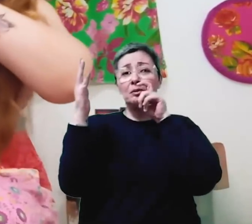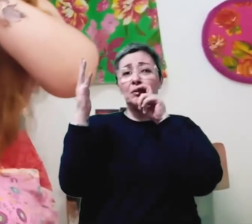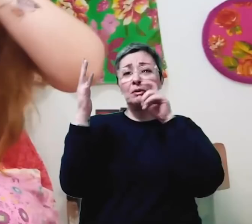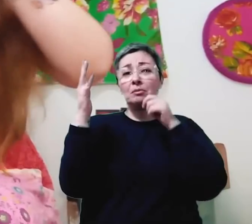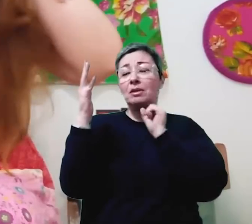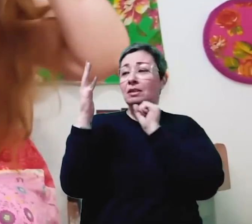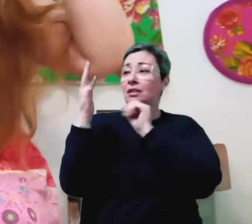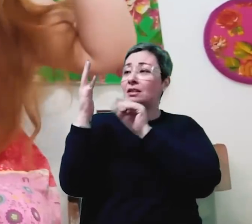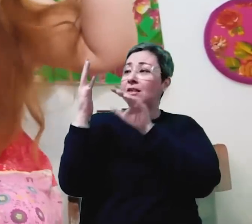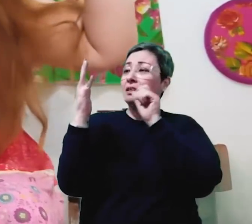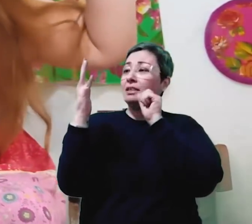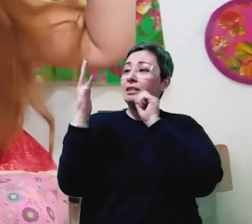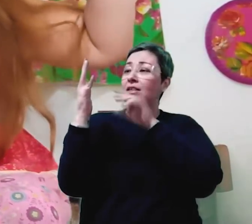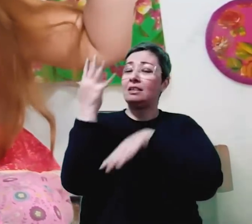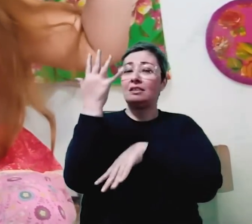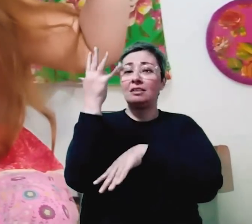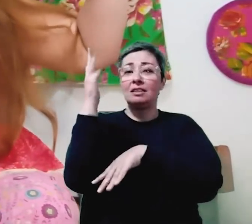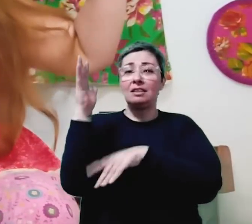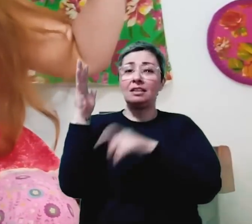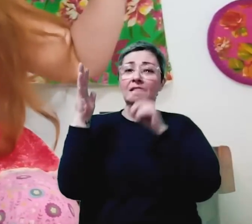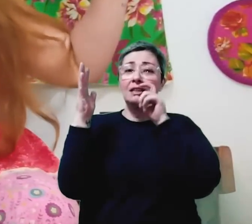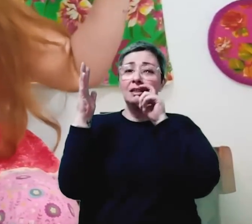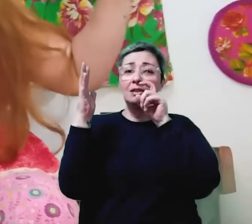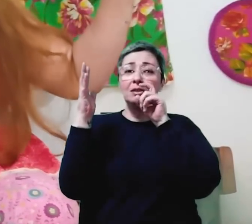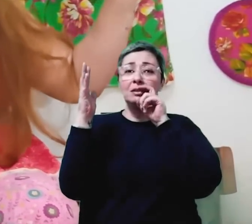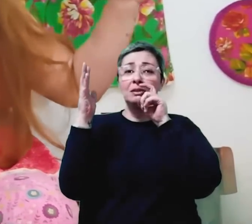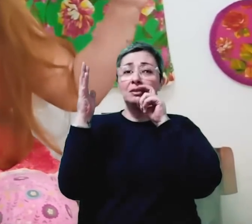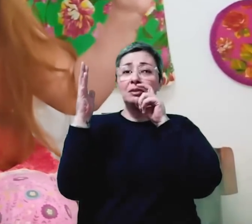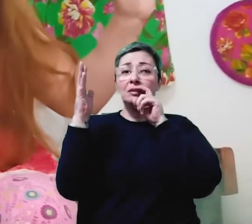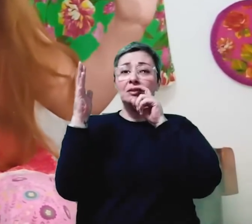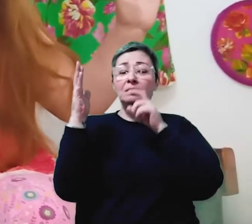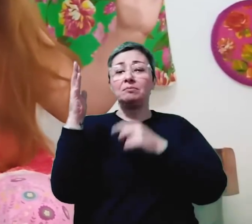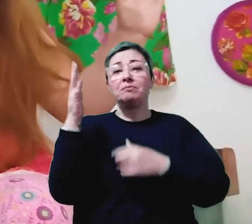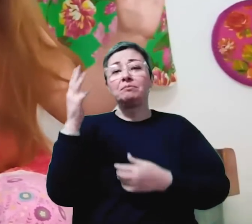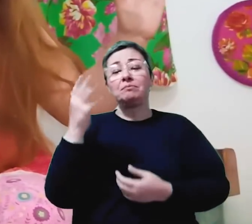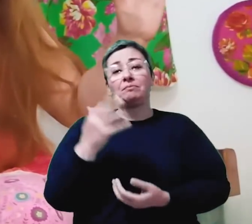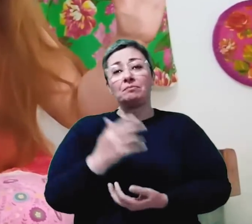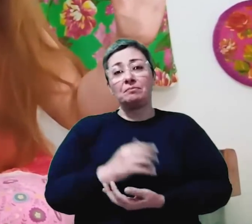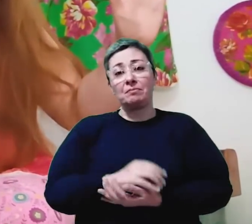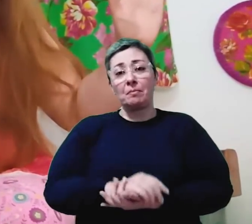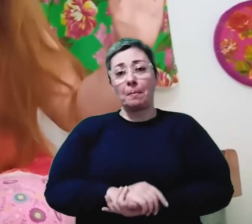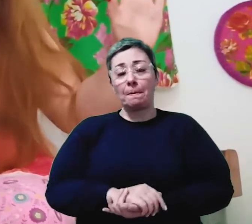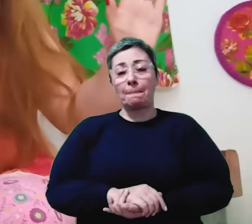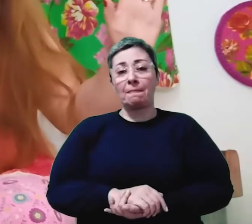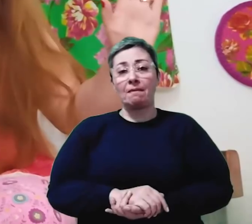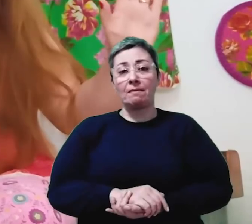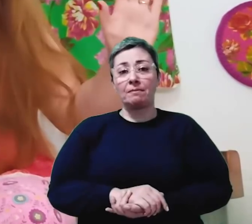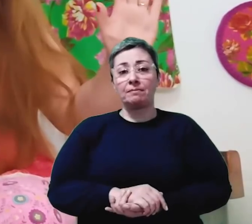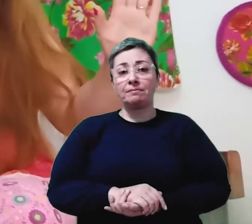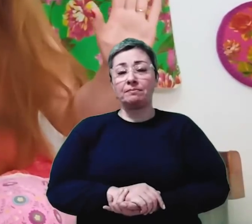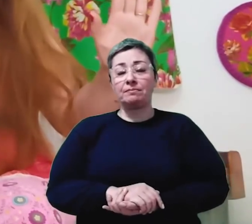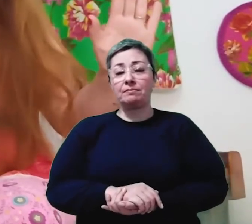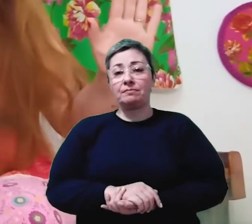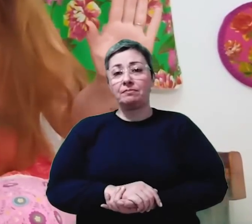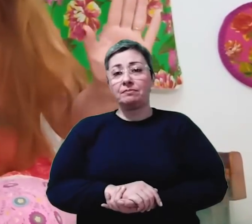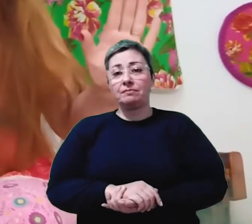xô, passarinho da figueira do meu pai.